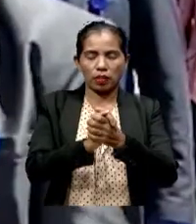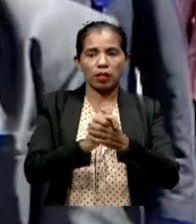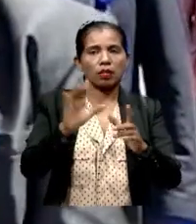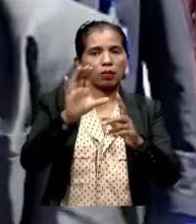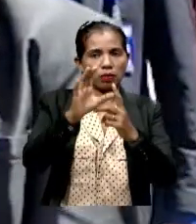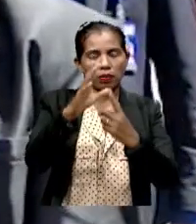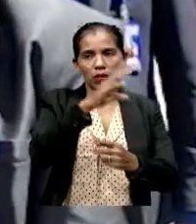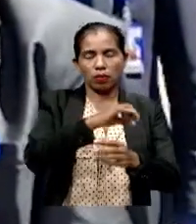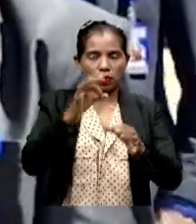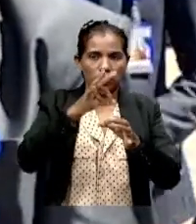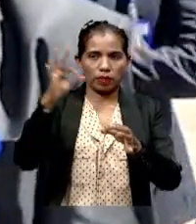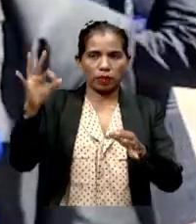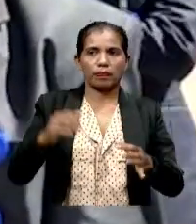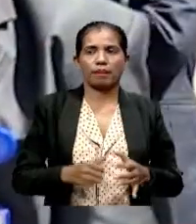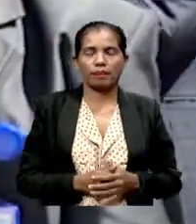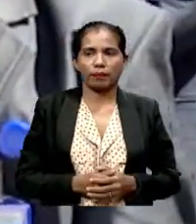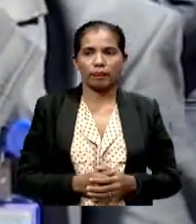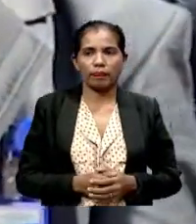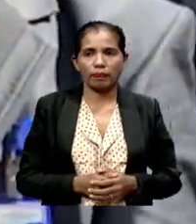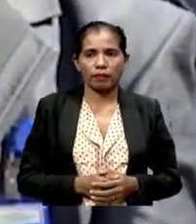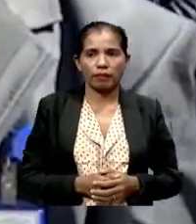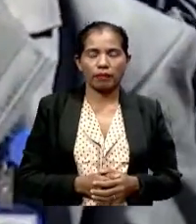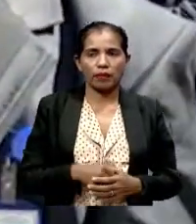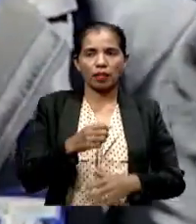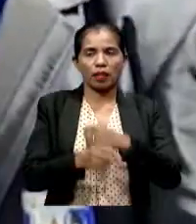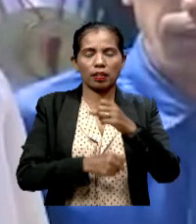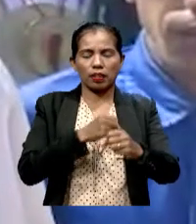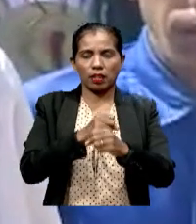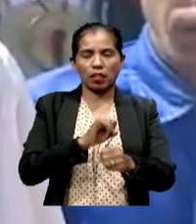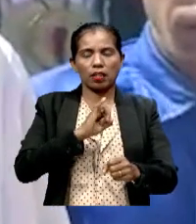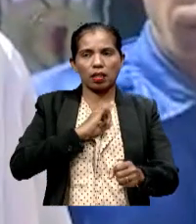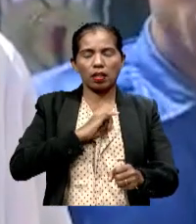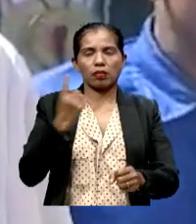espiritual karatinan au sempre hare iha